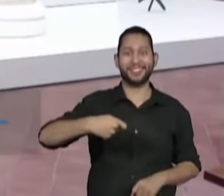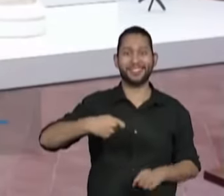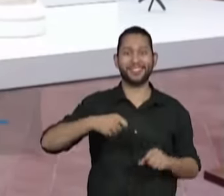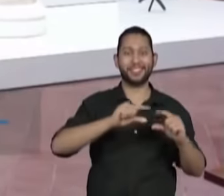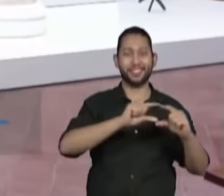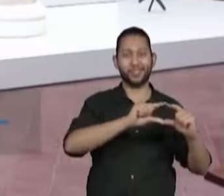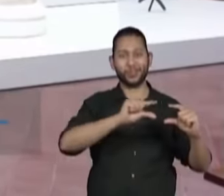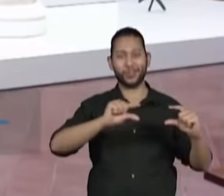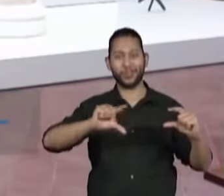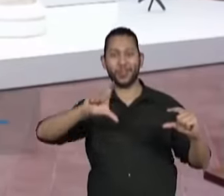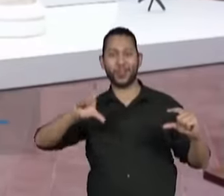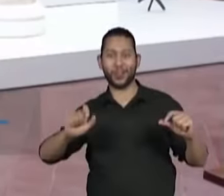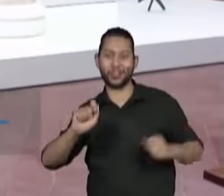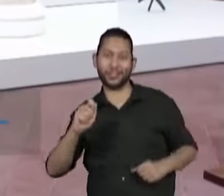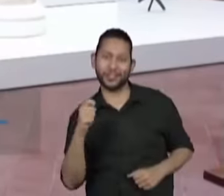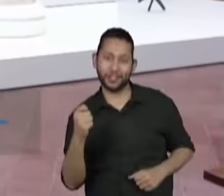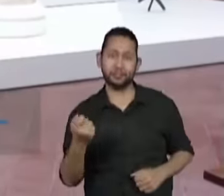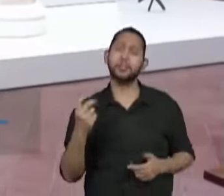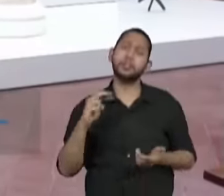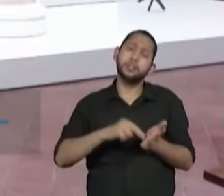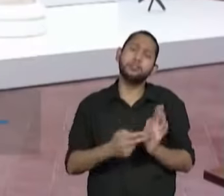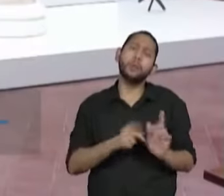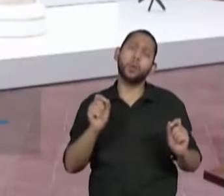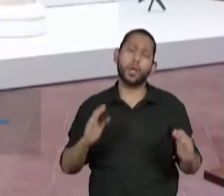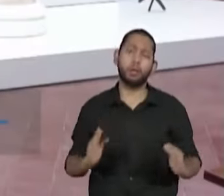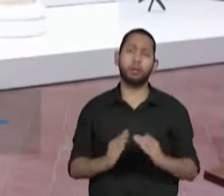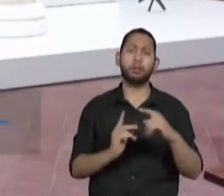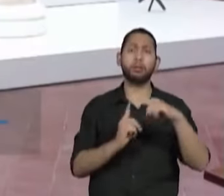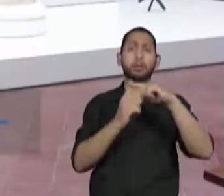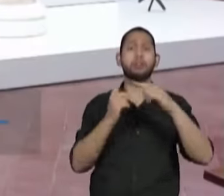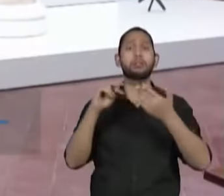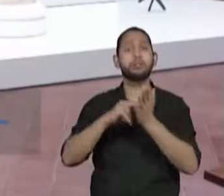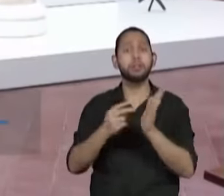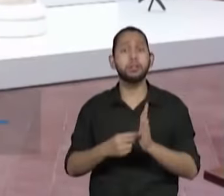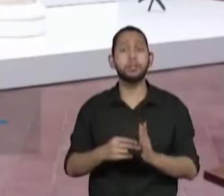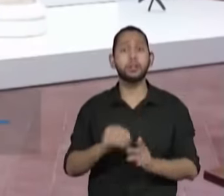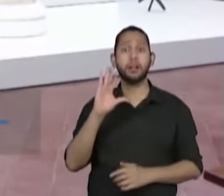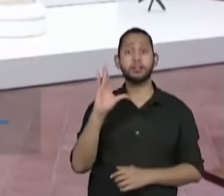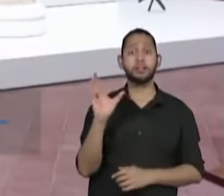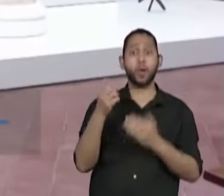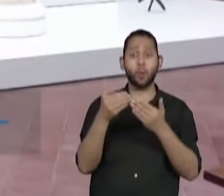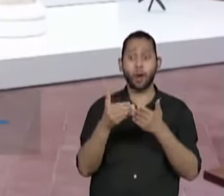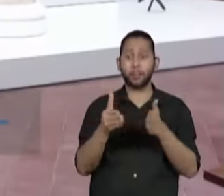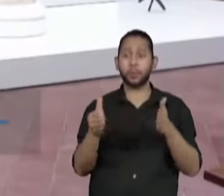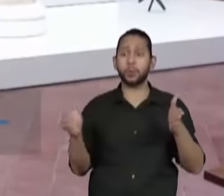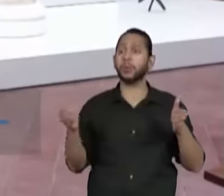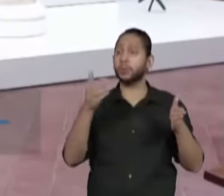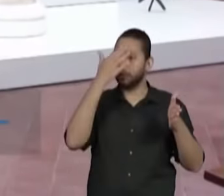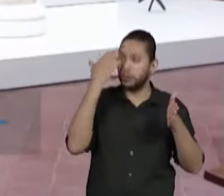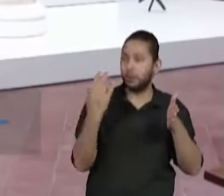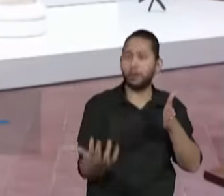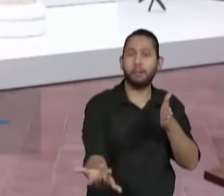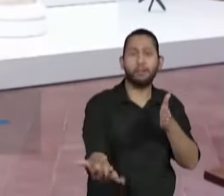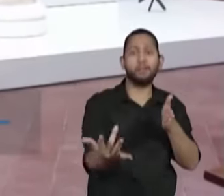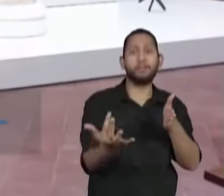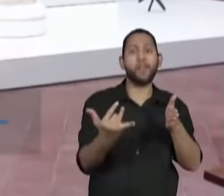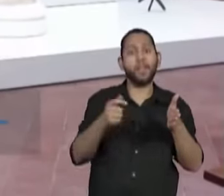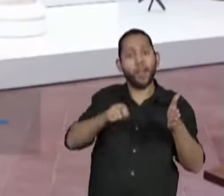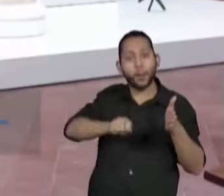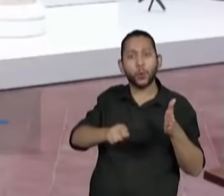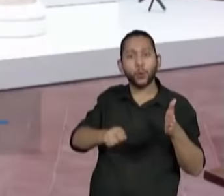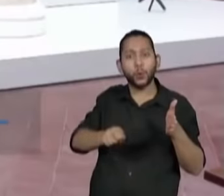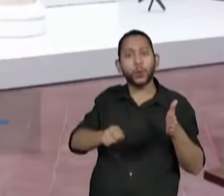igreja, no caso, né, de uma maneira simbólica, representaria a porta de abertura do céu para as pessoas, né, para os fiéis. Então,